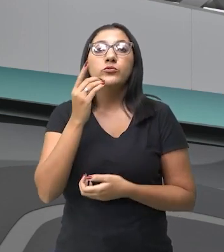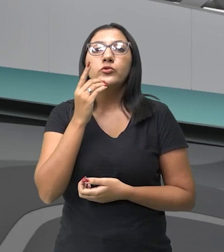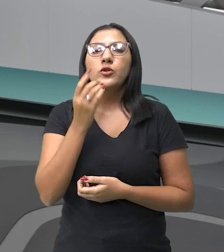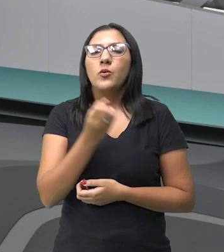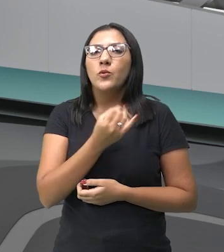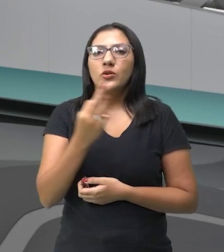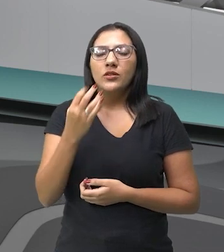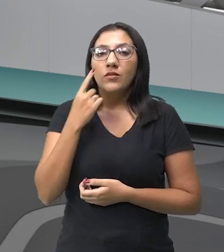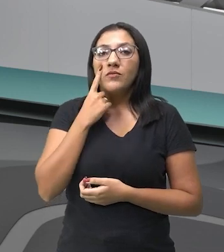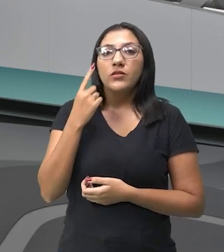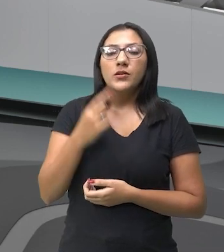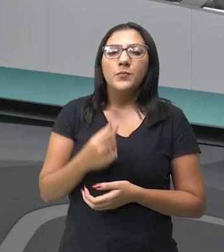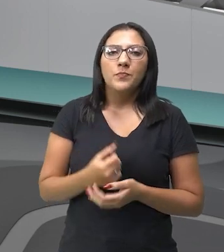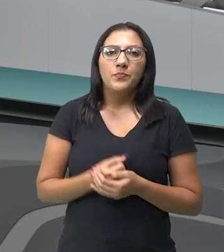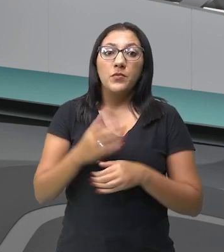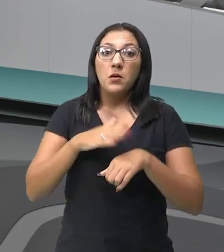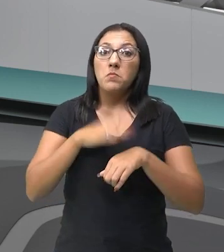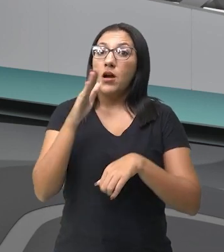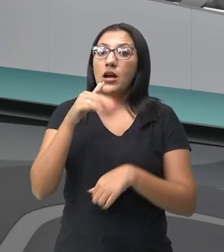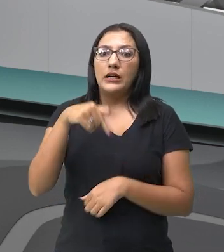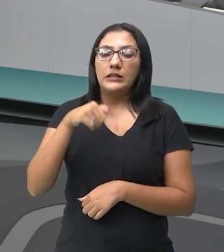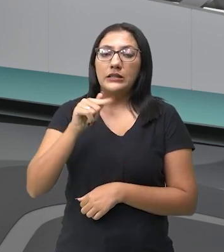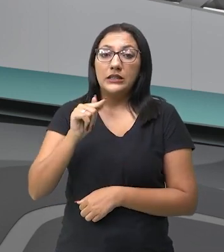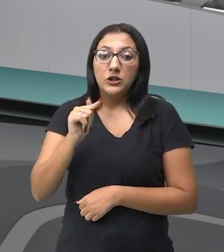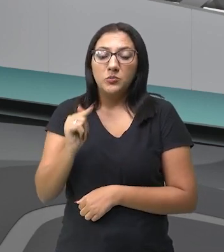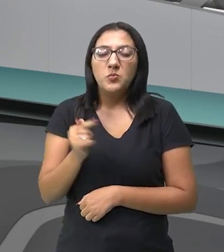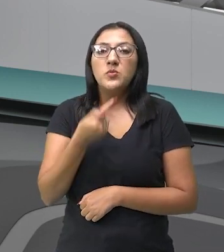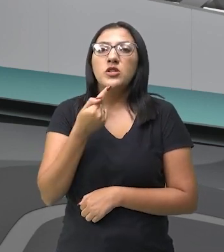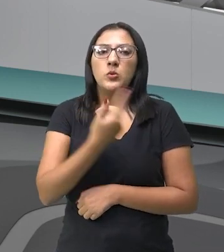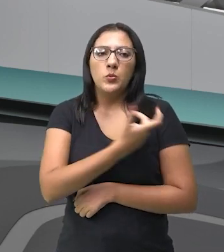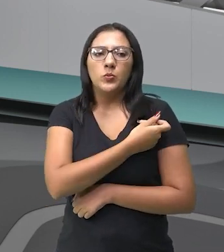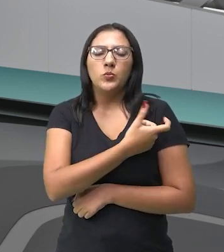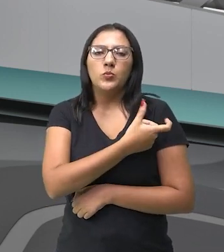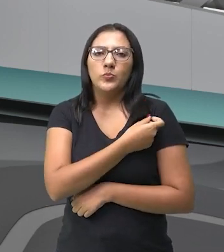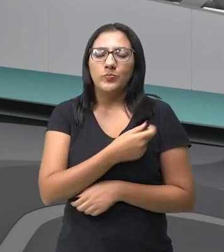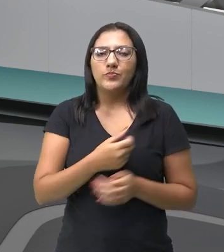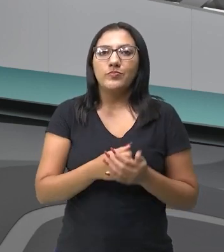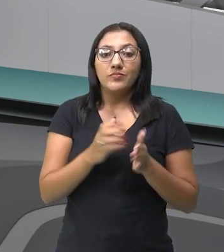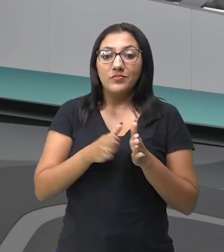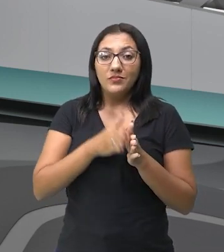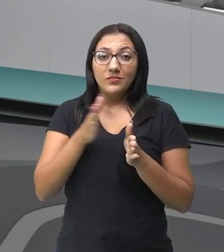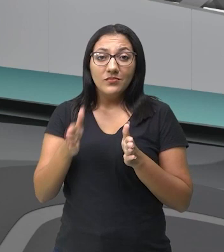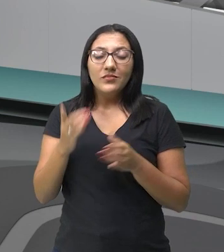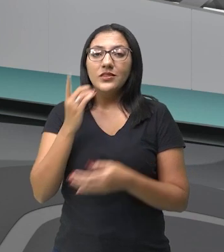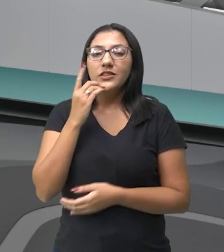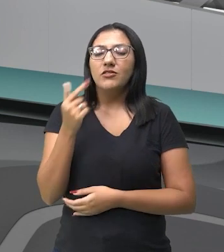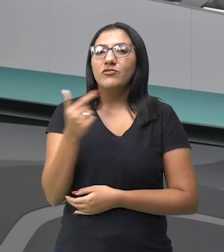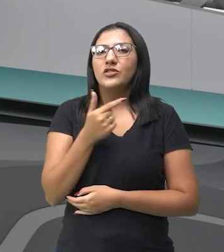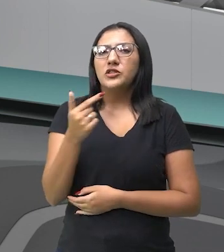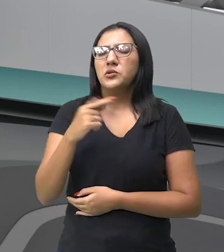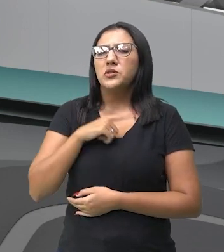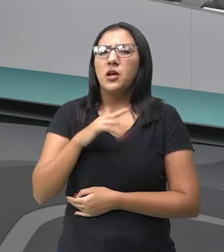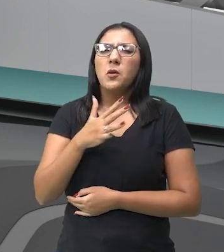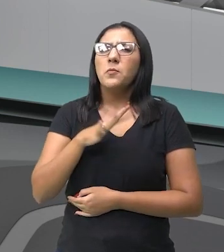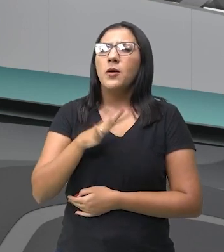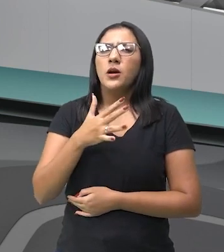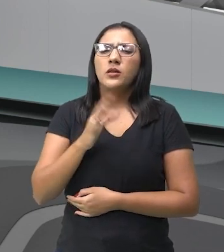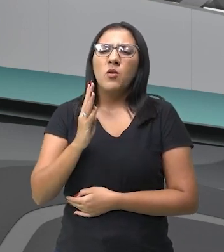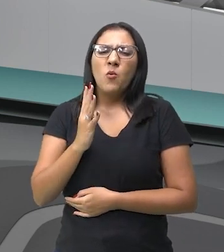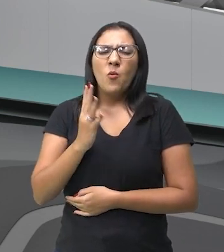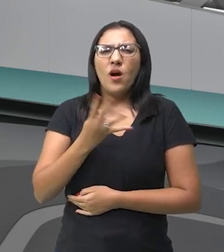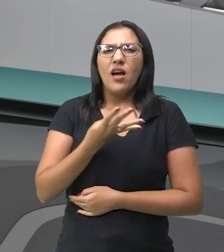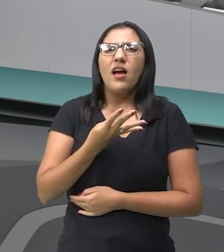dia, 710, mais de 7.000 doses, ao passo que no dia 22 foi algo em torno de